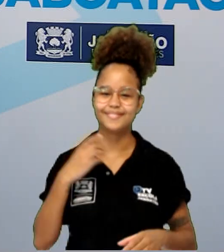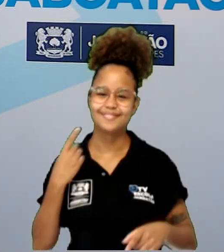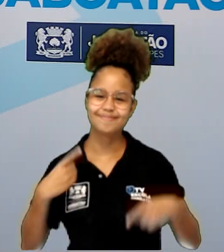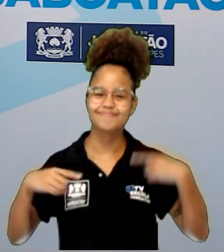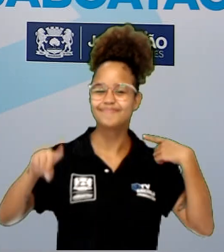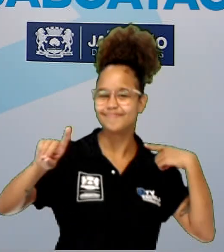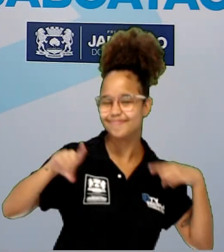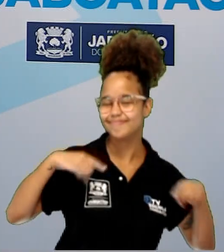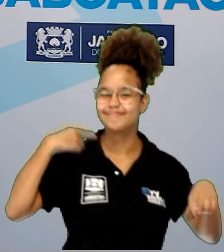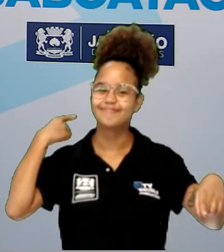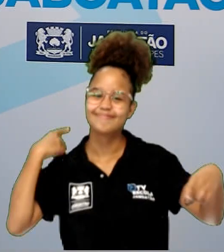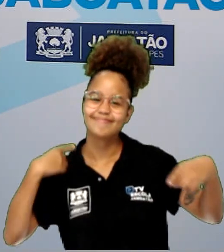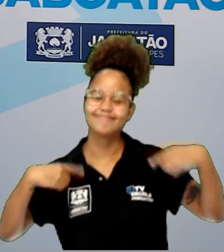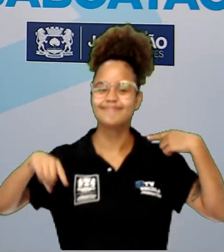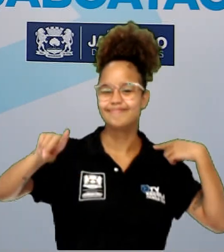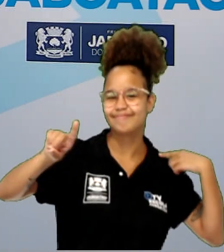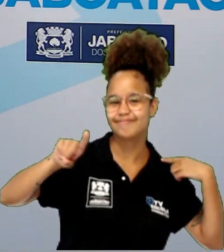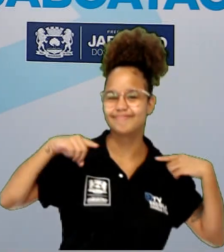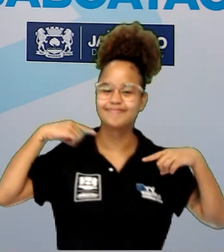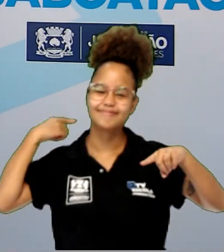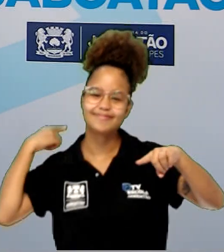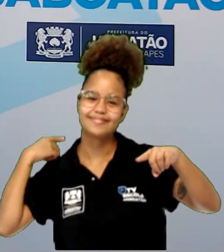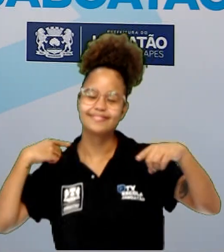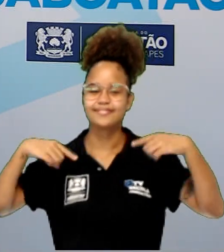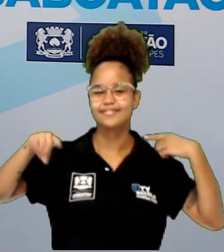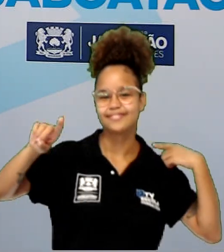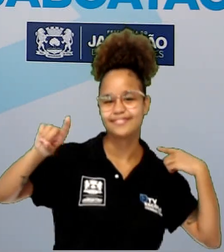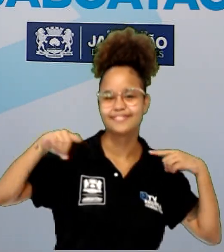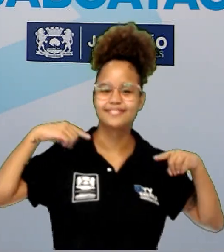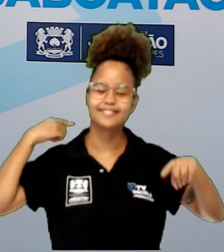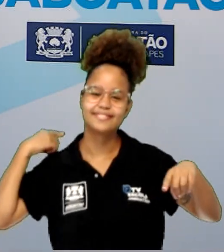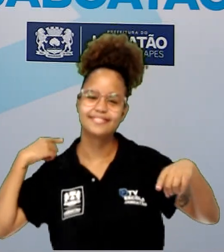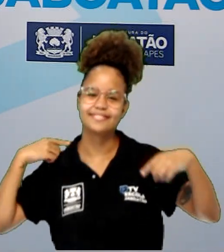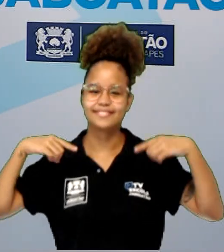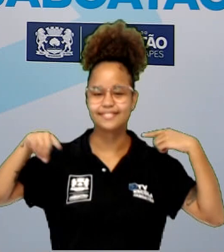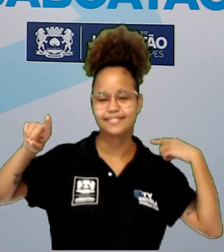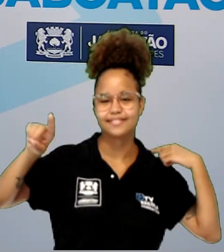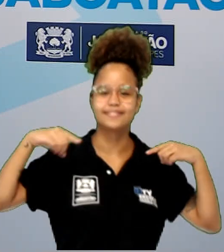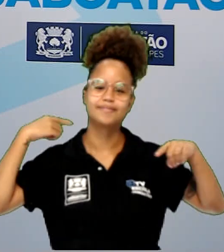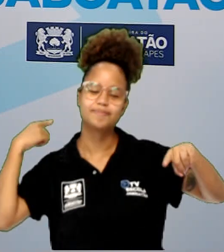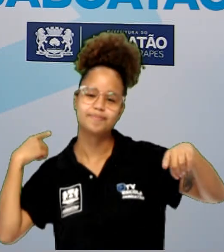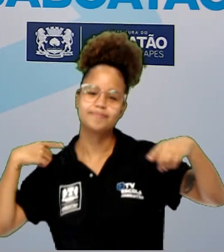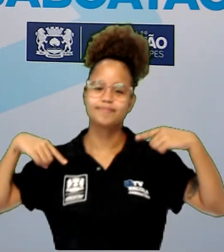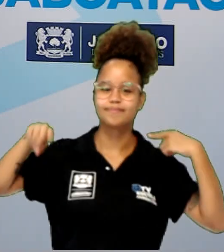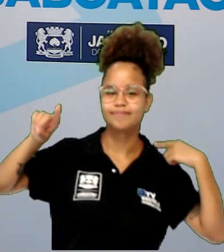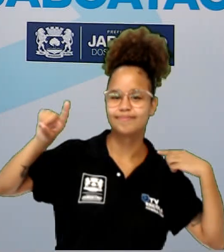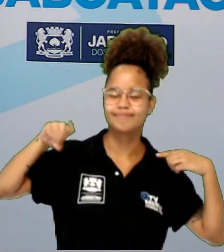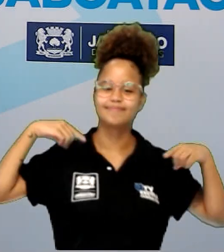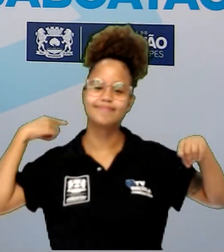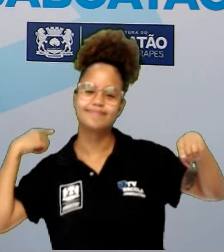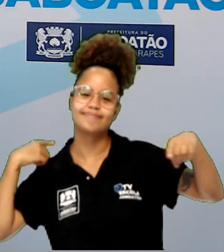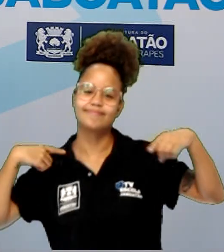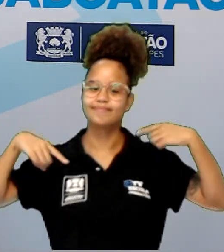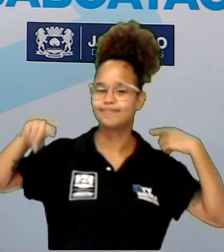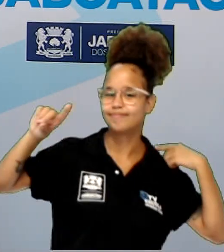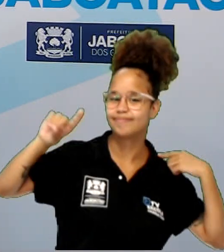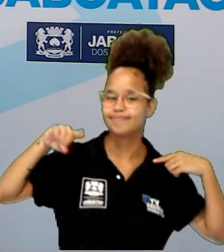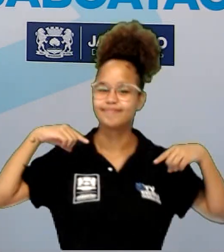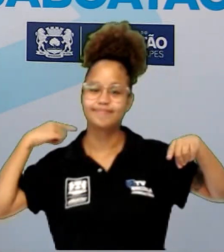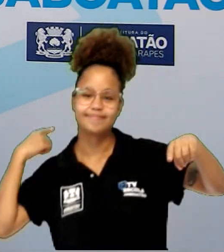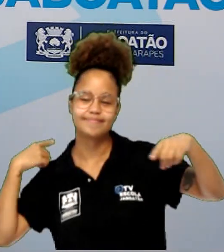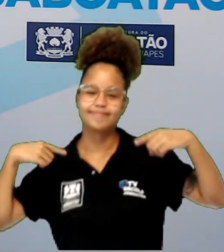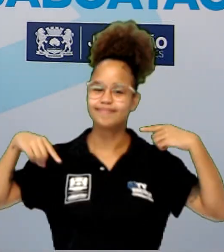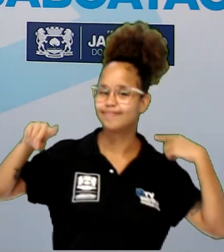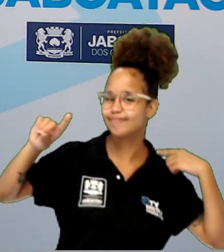calango tango, olele calango tá, olele calango tango no calango do fubá, olele calango tango, olele calango tá, olele